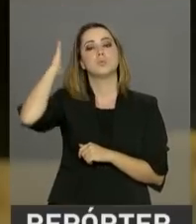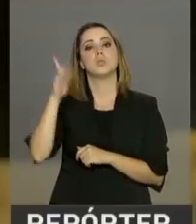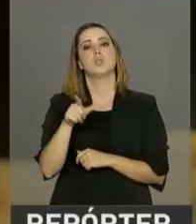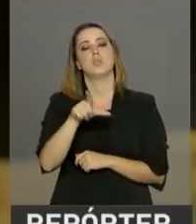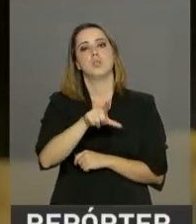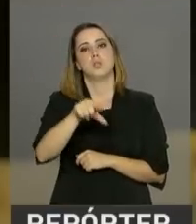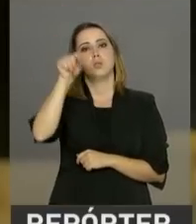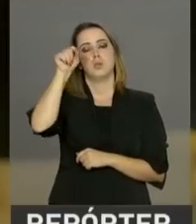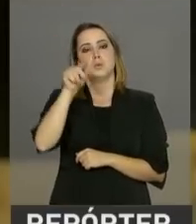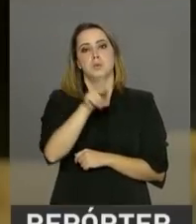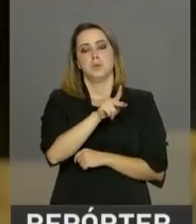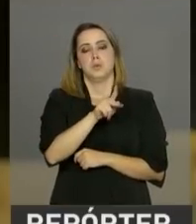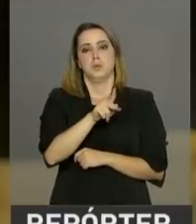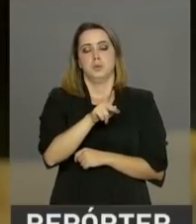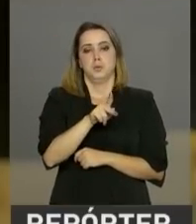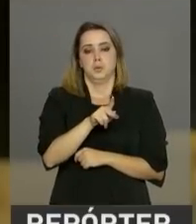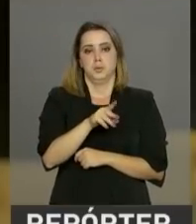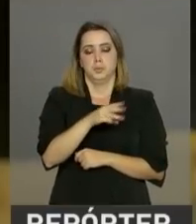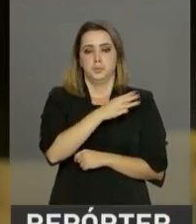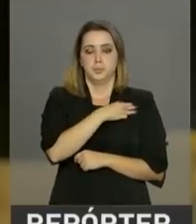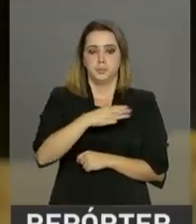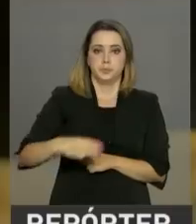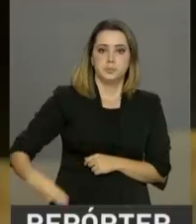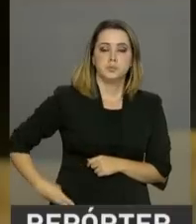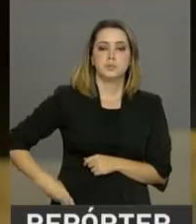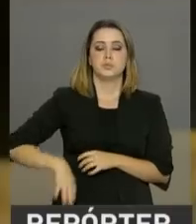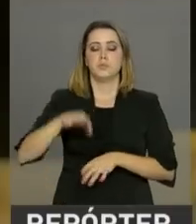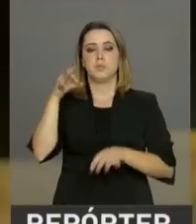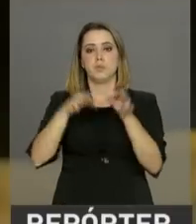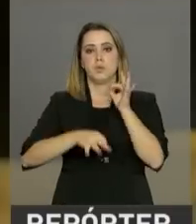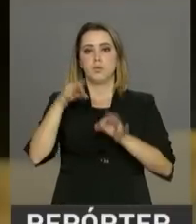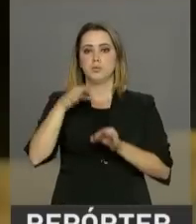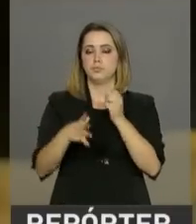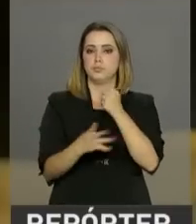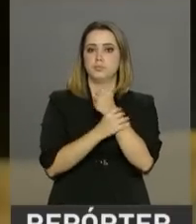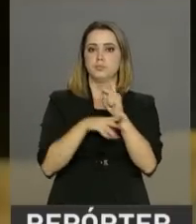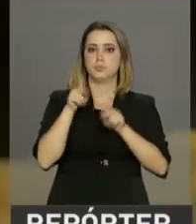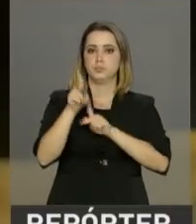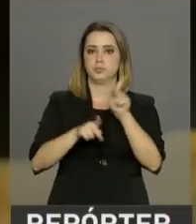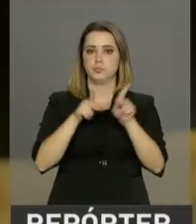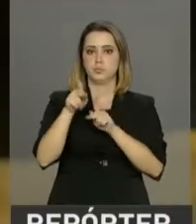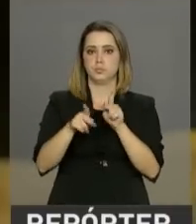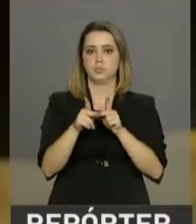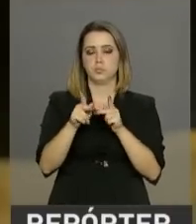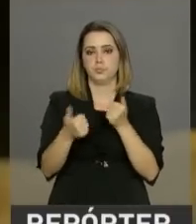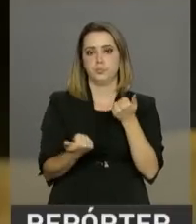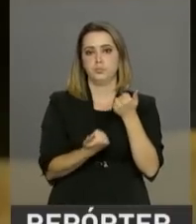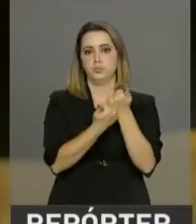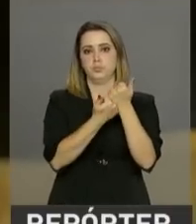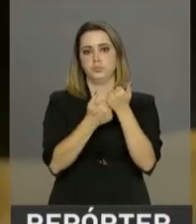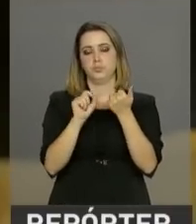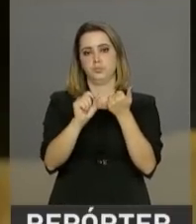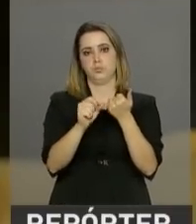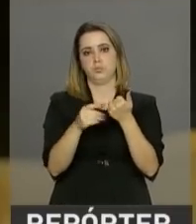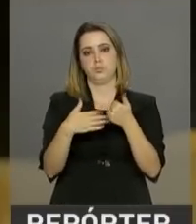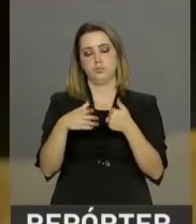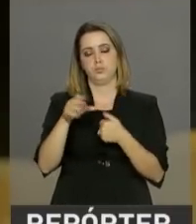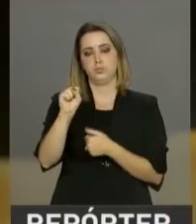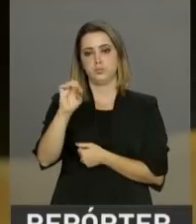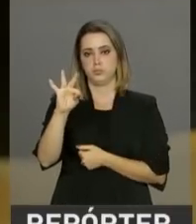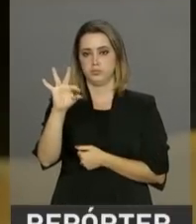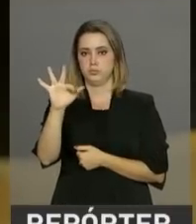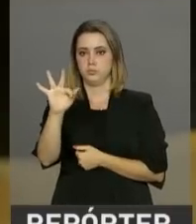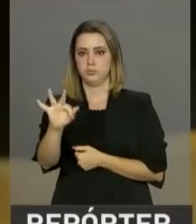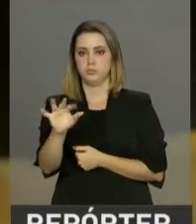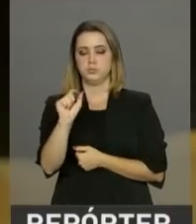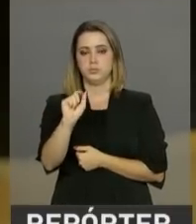indicou o ministro da Justiça e Segurança Pública, Alexandre de Moraes, para ocupar a vaga aberta no Supremo